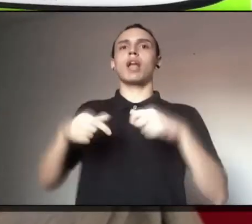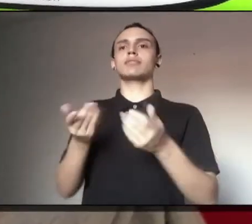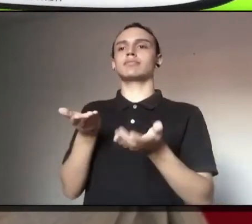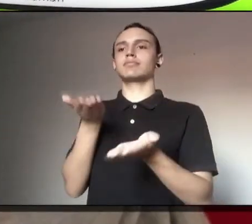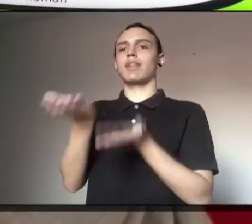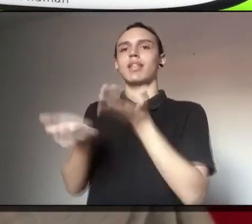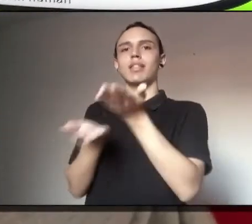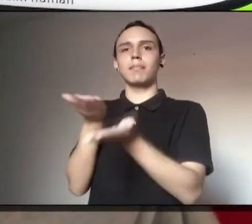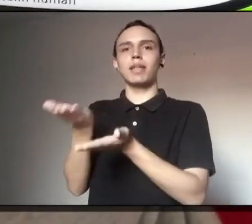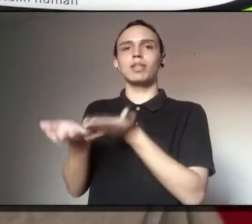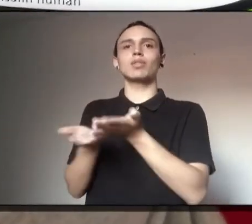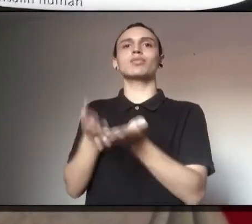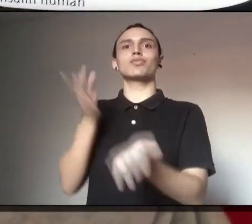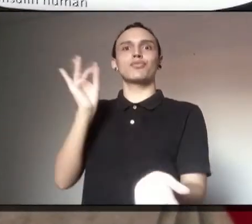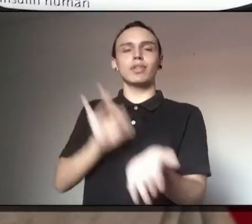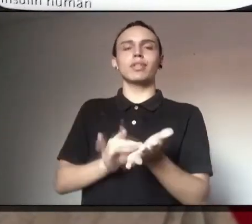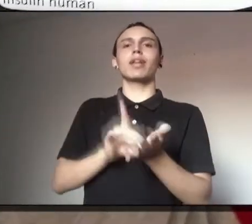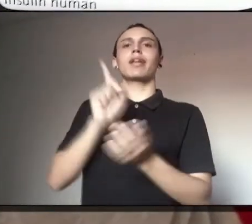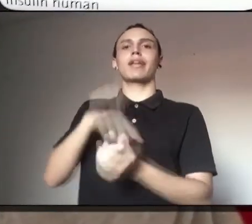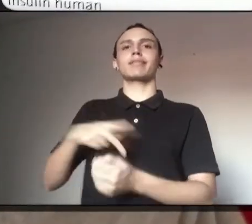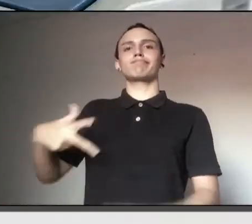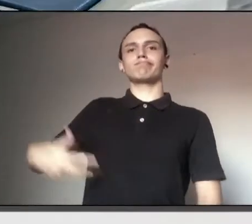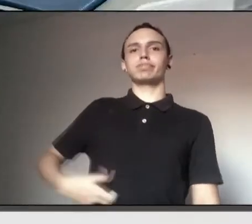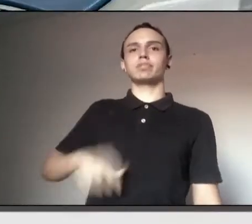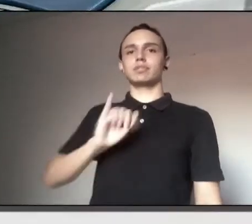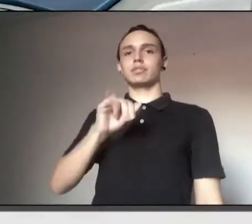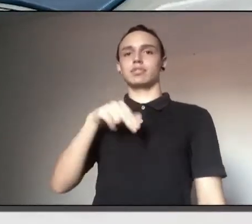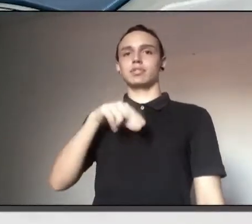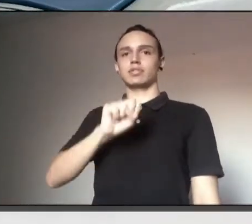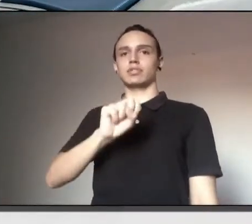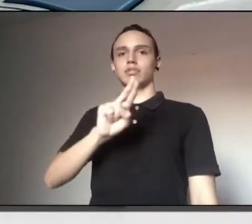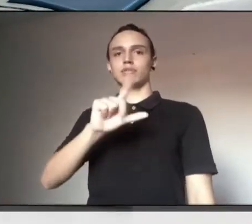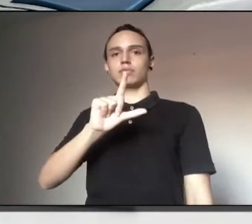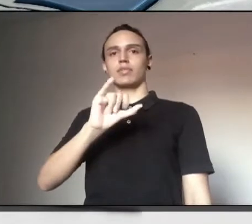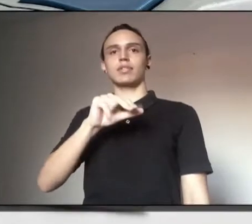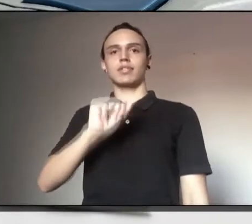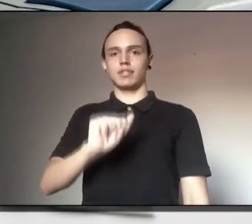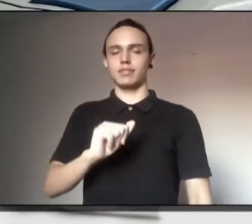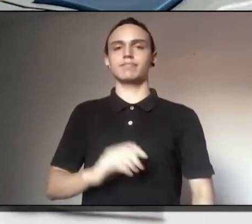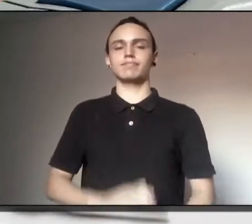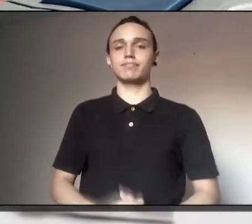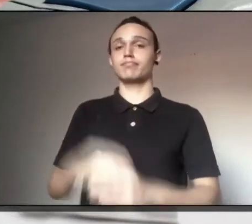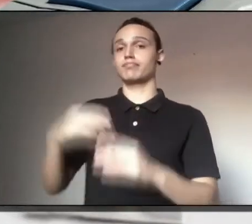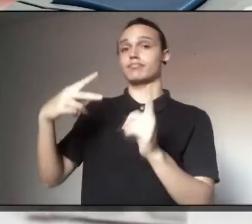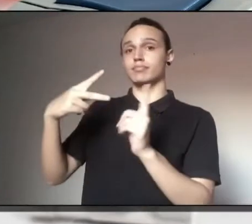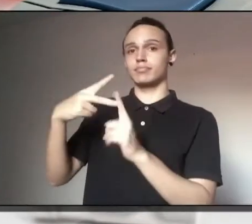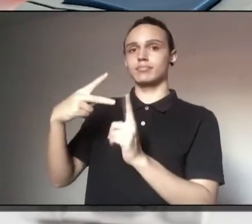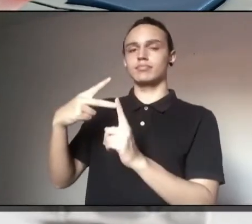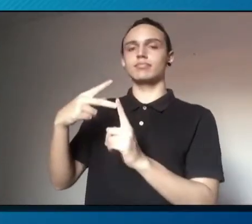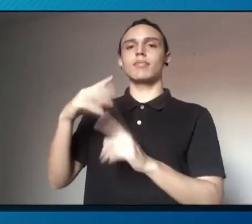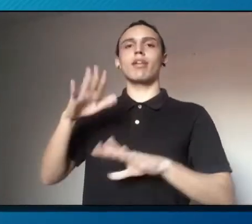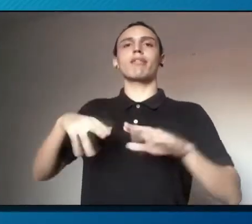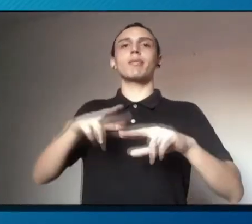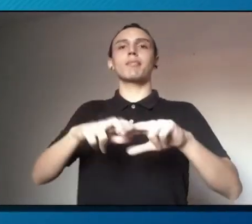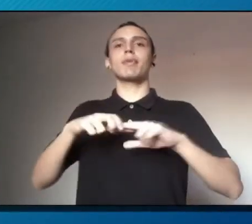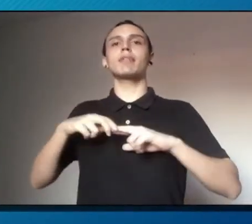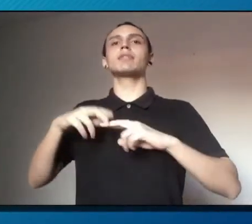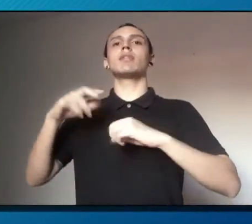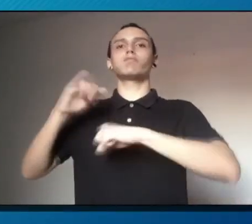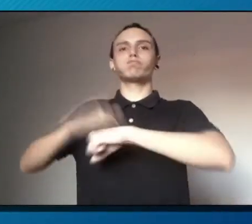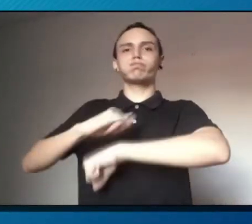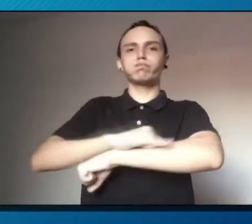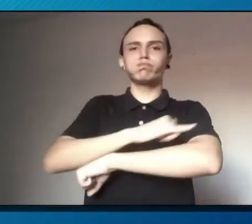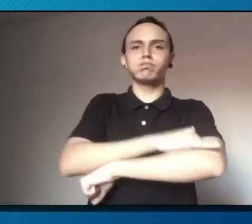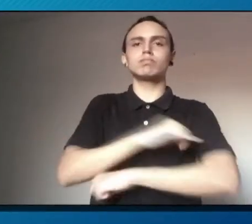eficaz, é realmente o uso da insulina. No diabetes tipo 2, como é uma doença que também está ligada à